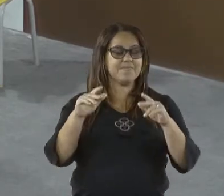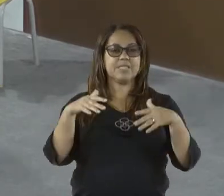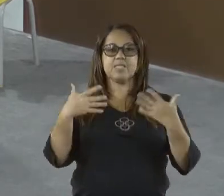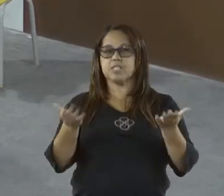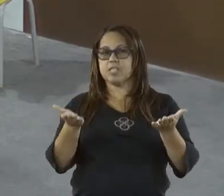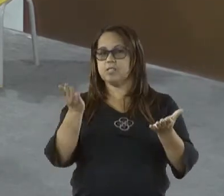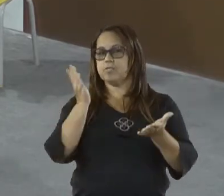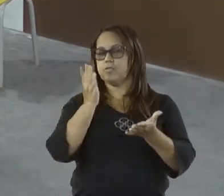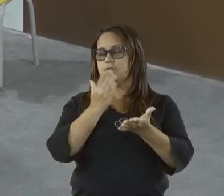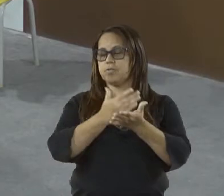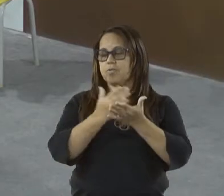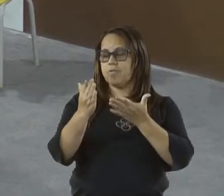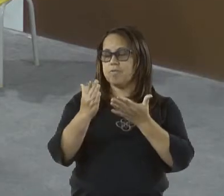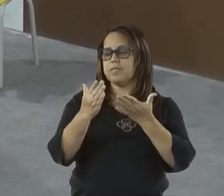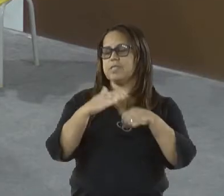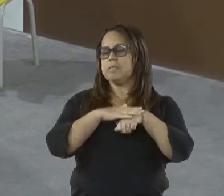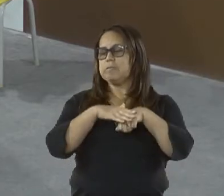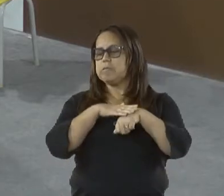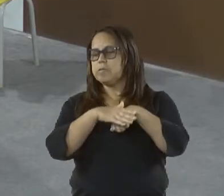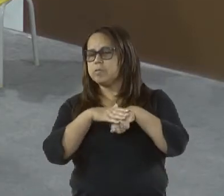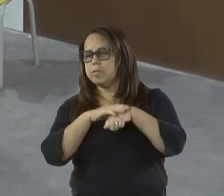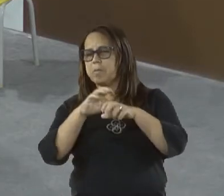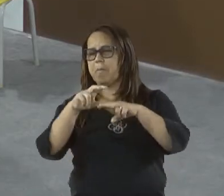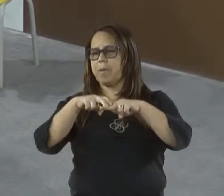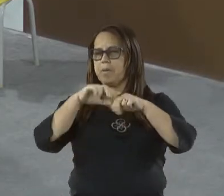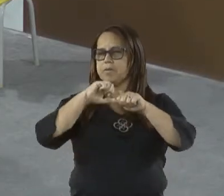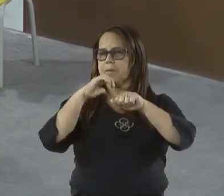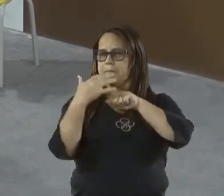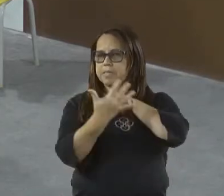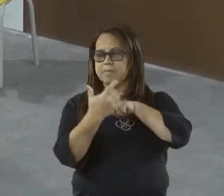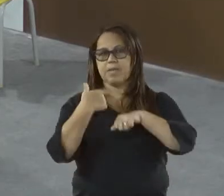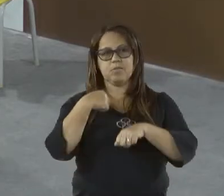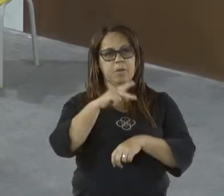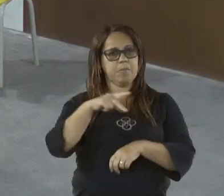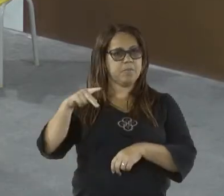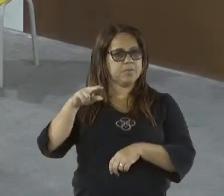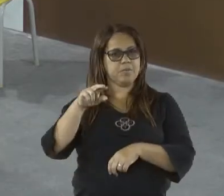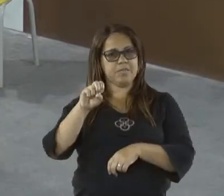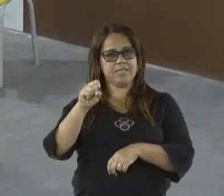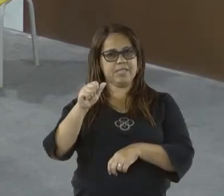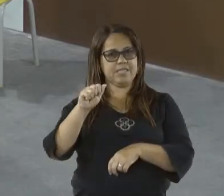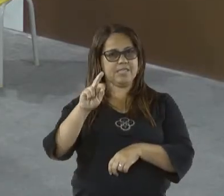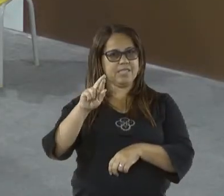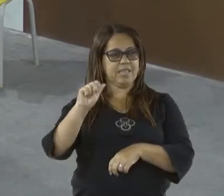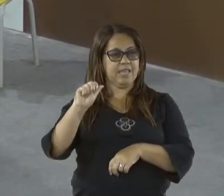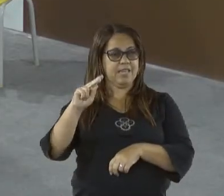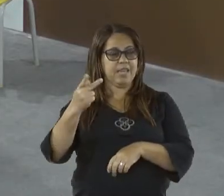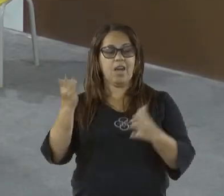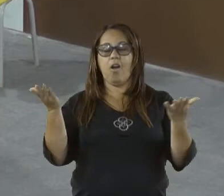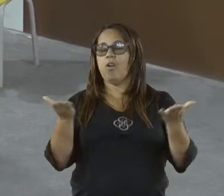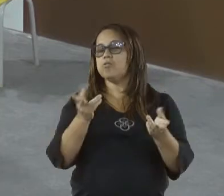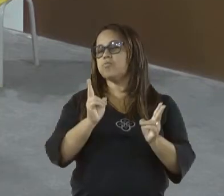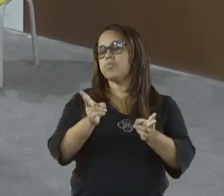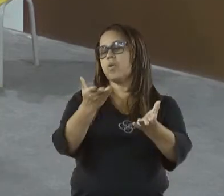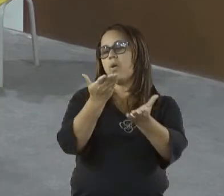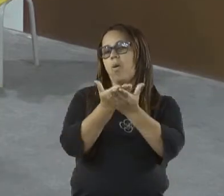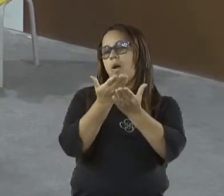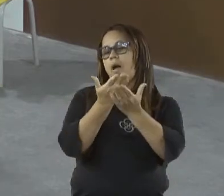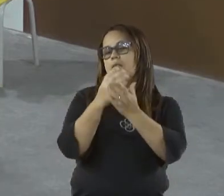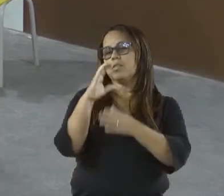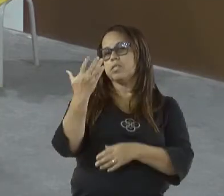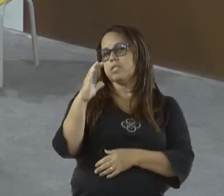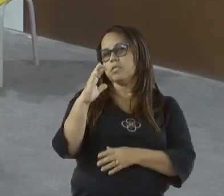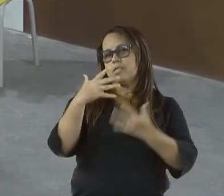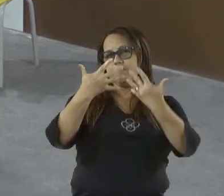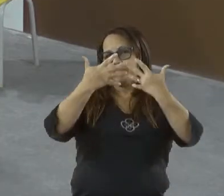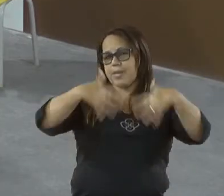gente já vem conversando, pandemia, tem que estar todo mundo se cuidando. Eu sou a professora Sara Romini e hoje a gente vai continuar com a aula de Ciências